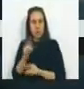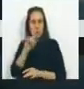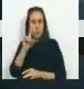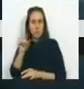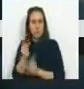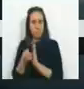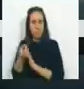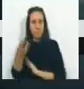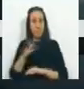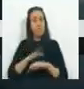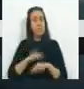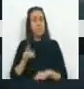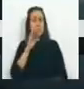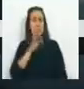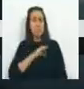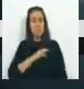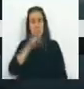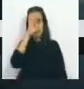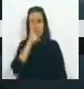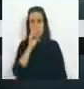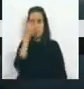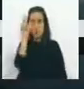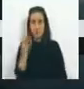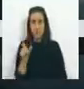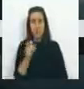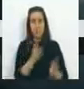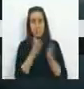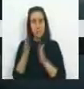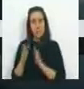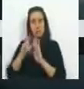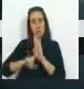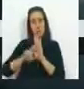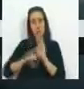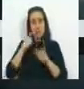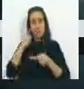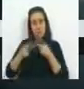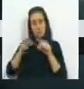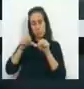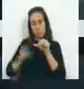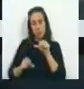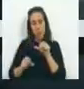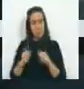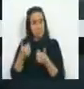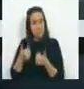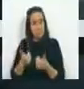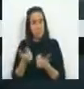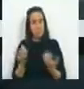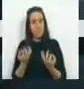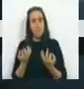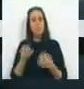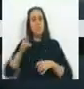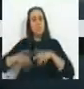questões. E por isso, Senhora Ministra, para além do relatório de avaliação que fez, e bem, daquilo que se